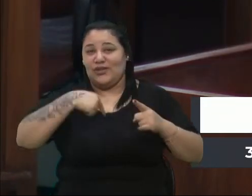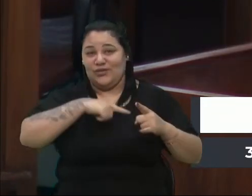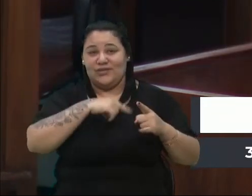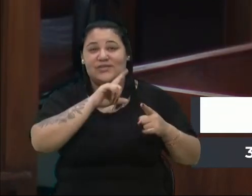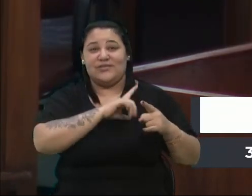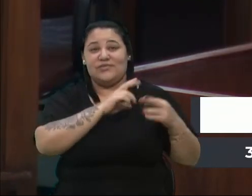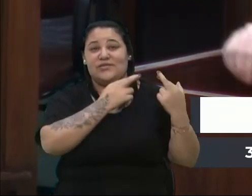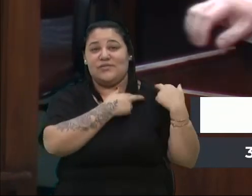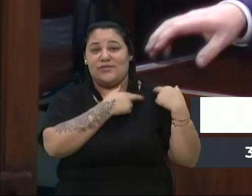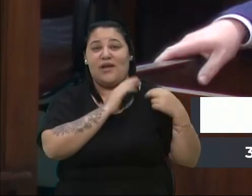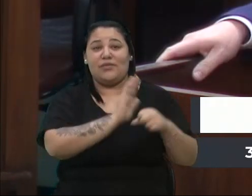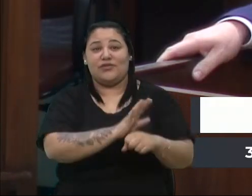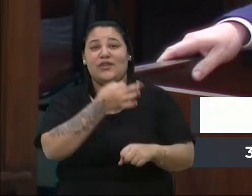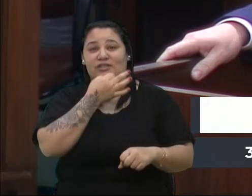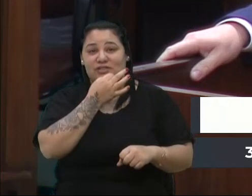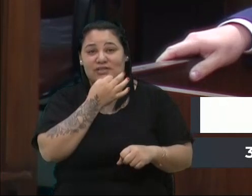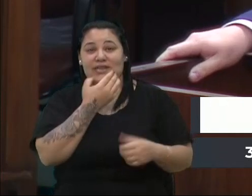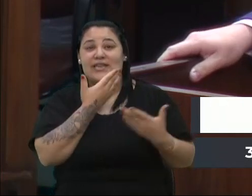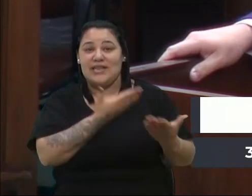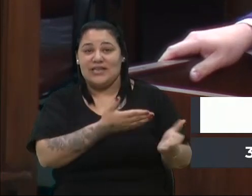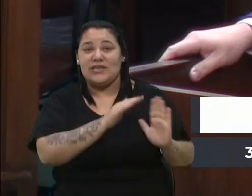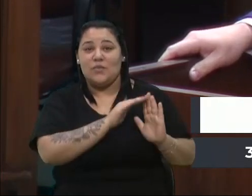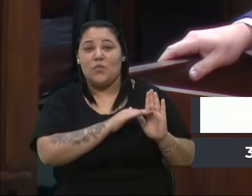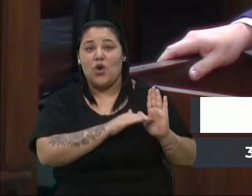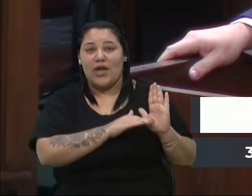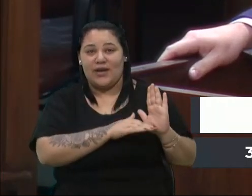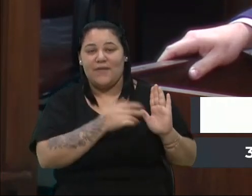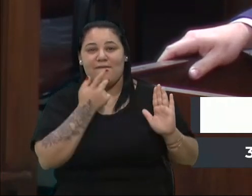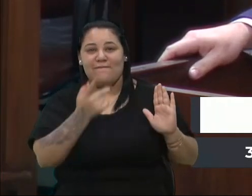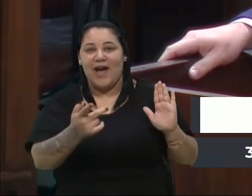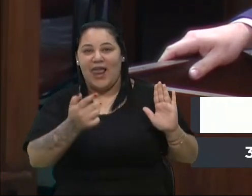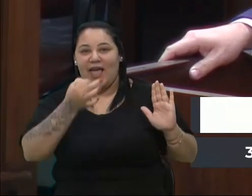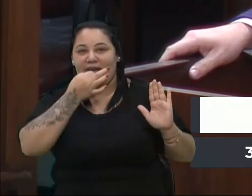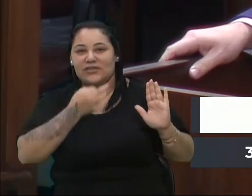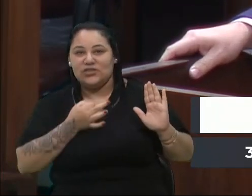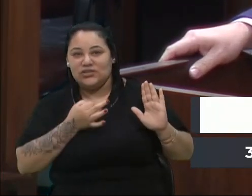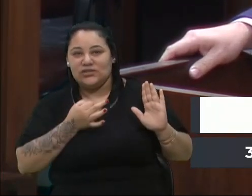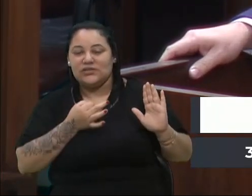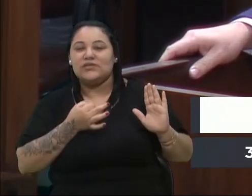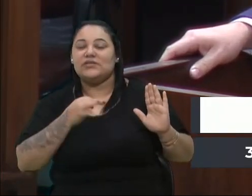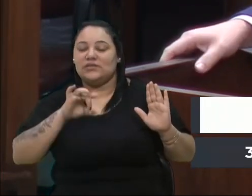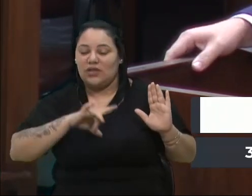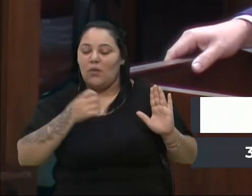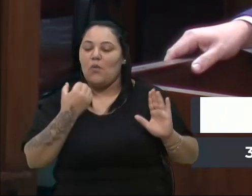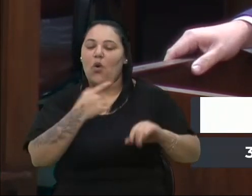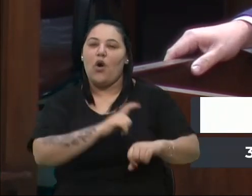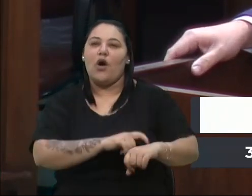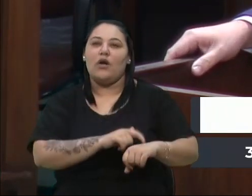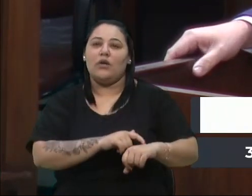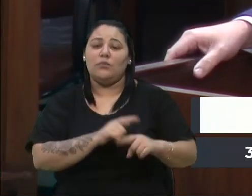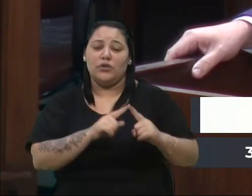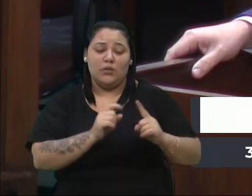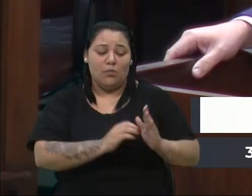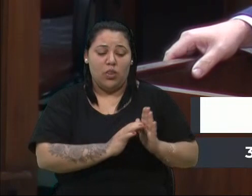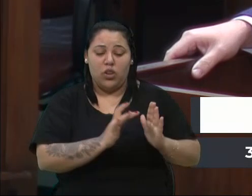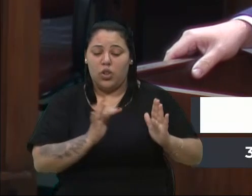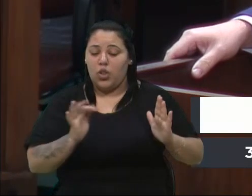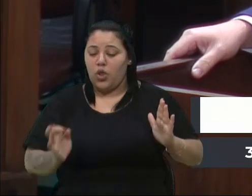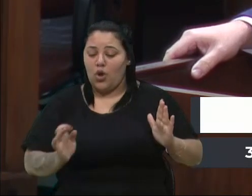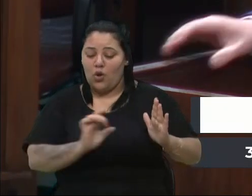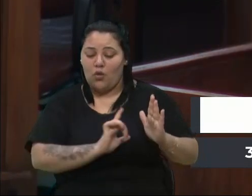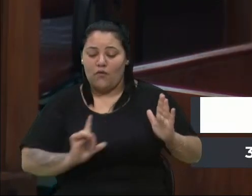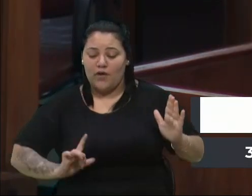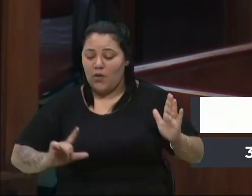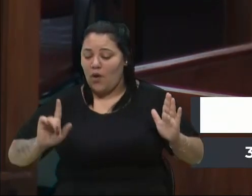cidade, e esse programa Fala Caxias, realmente, ele veio em boa hora. O tempo de um governo é o tempo que ele tem, né? O tempo dos